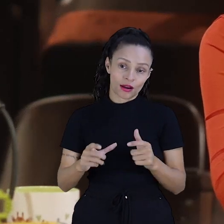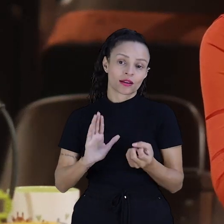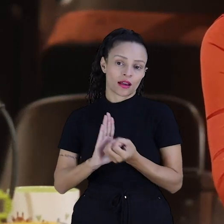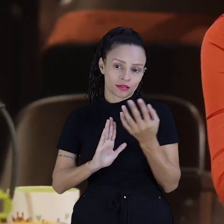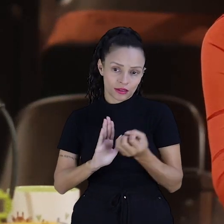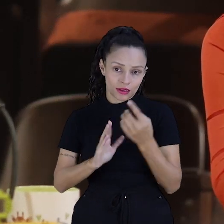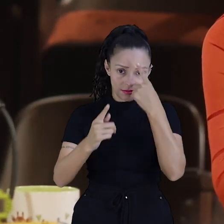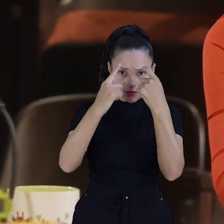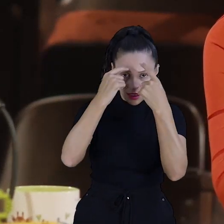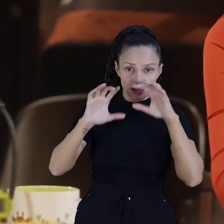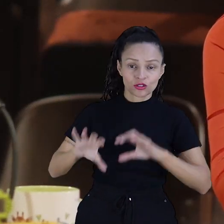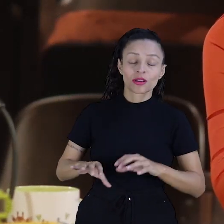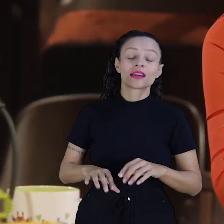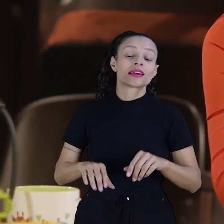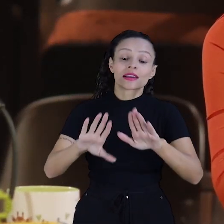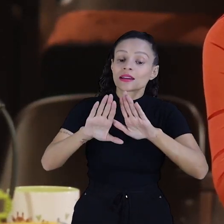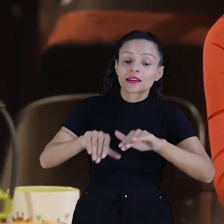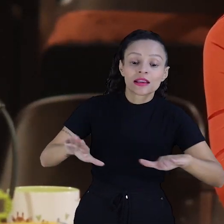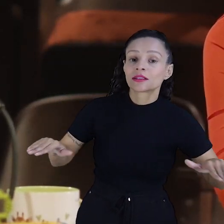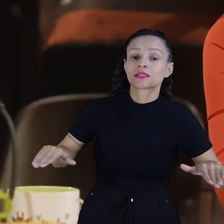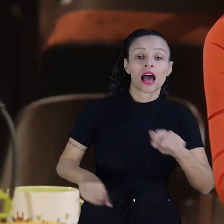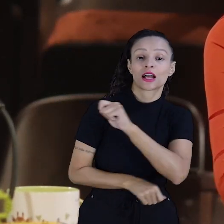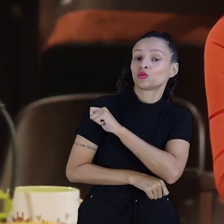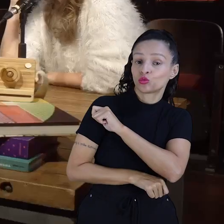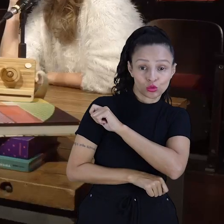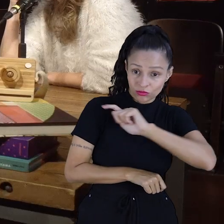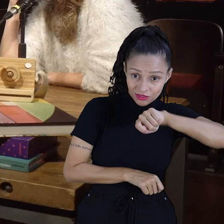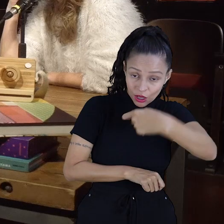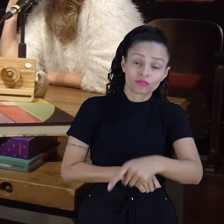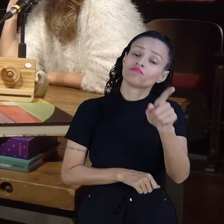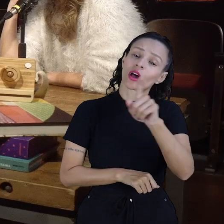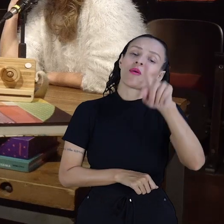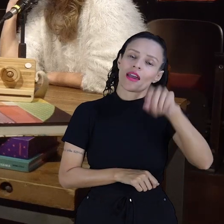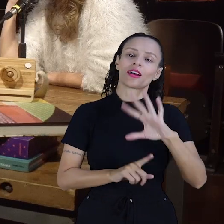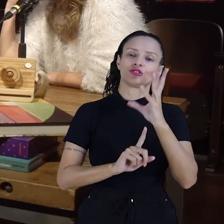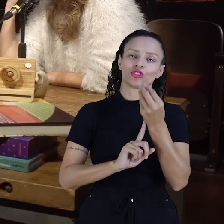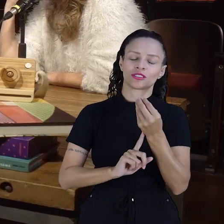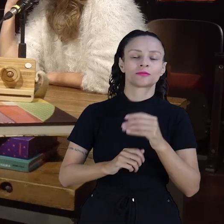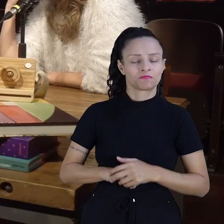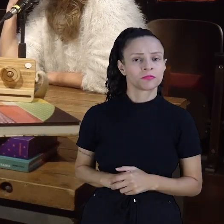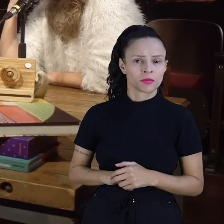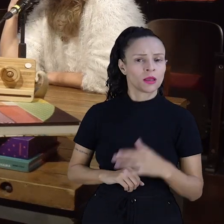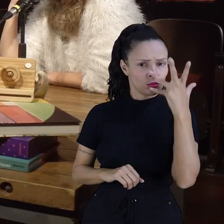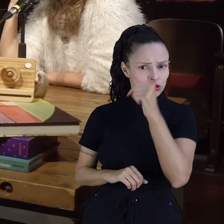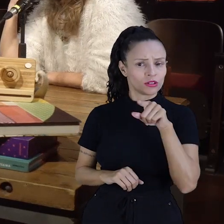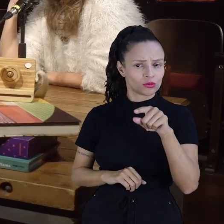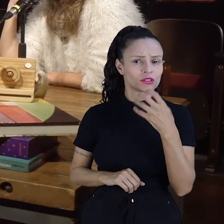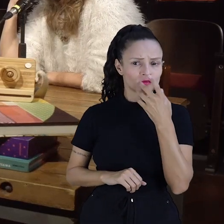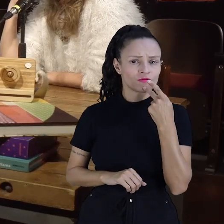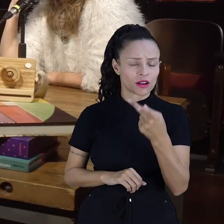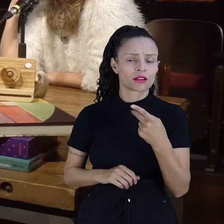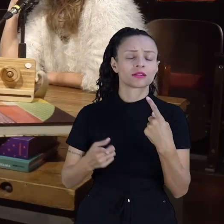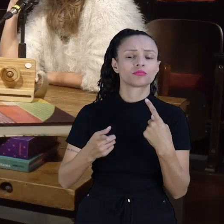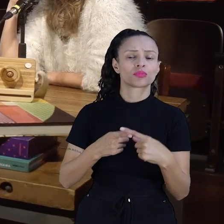é isso. E aí aquelas crianças deixam de ser alunos, passam a ser artistas. Agentes, né? É muito bonito isso que você